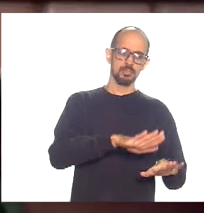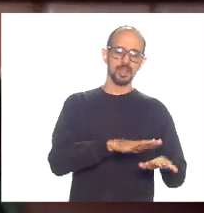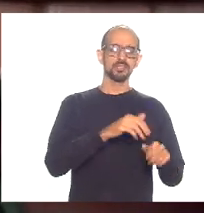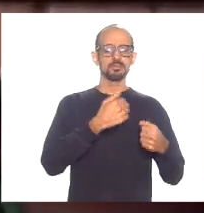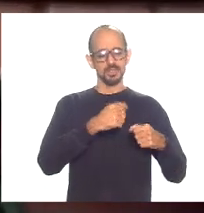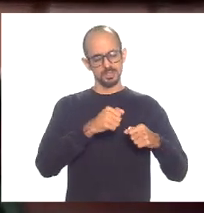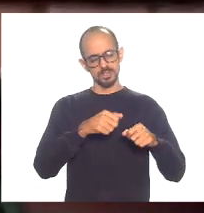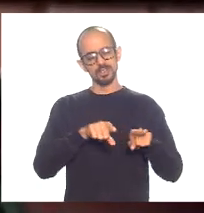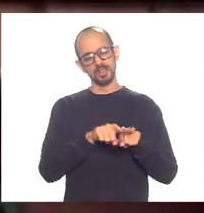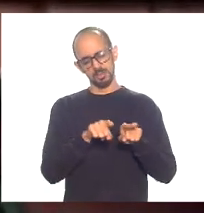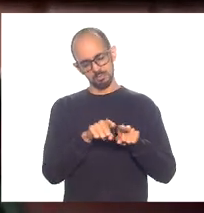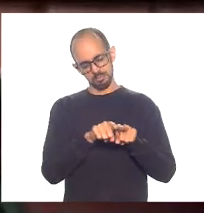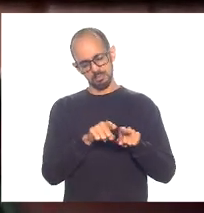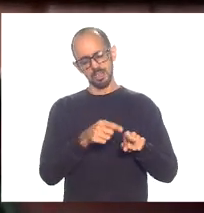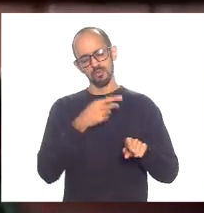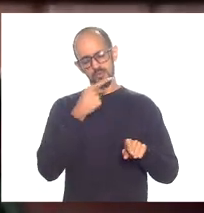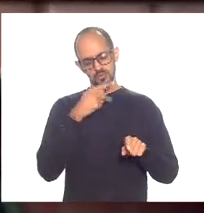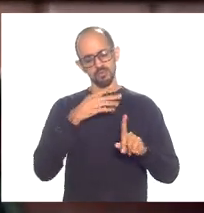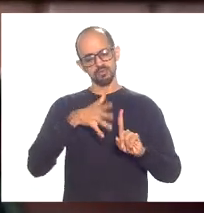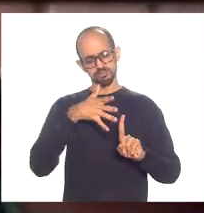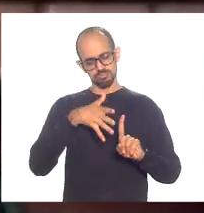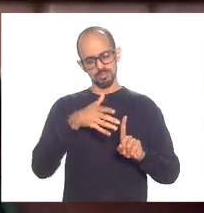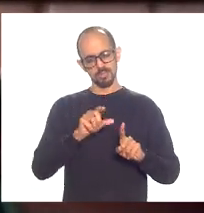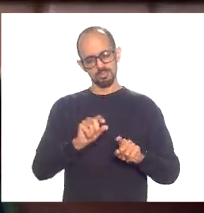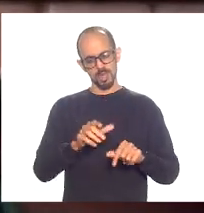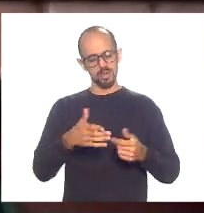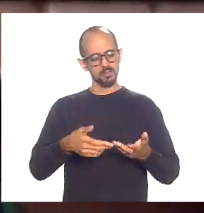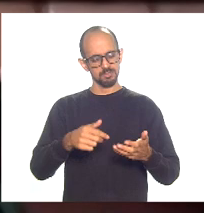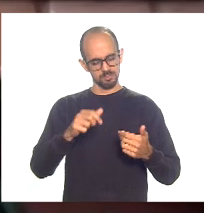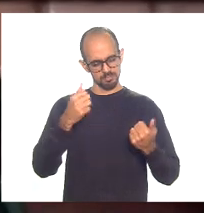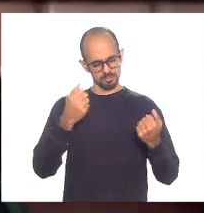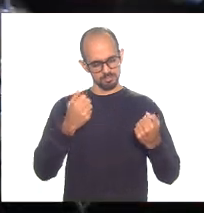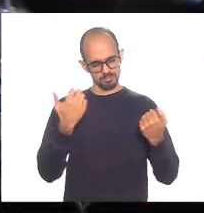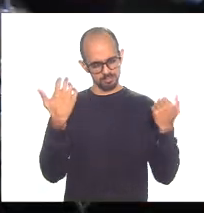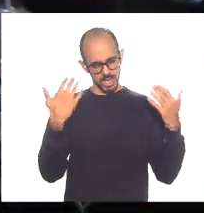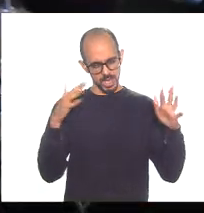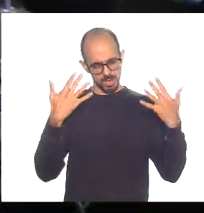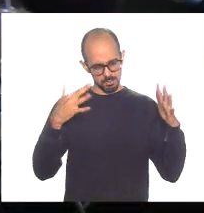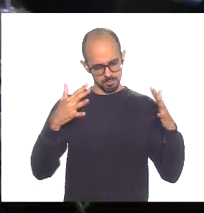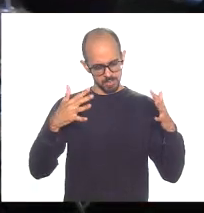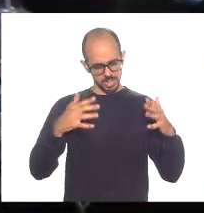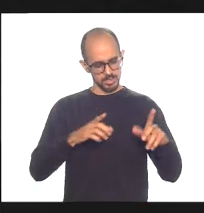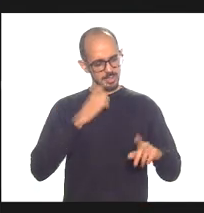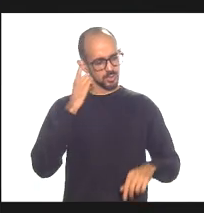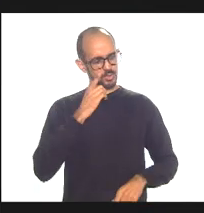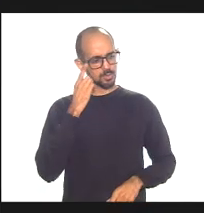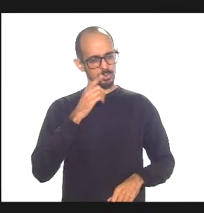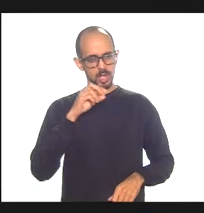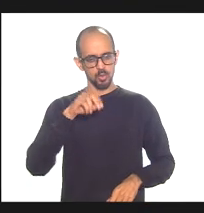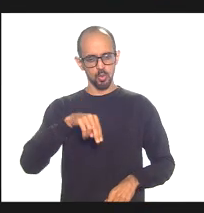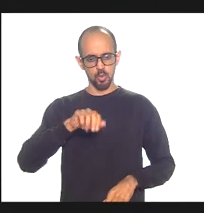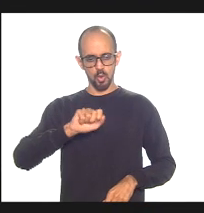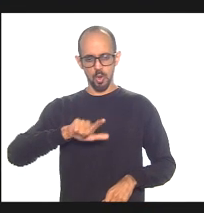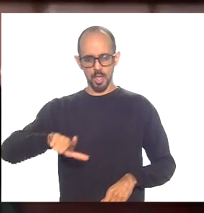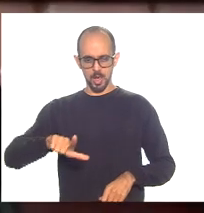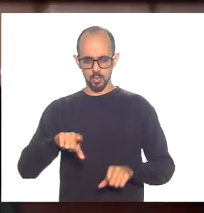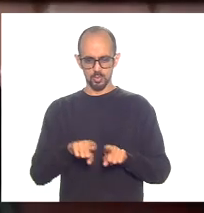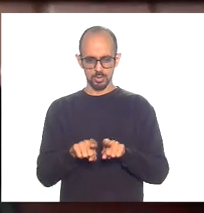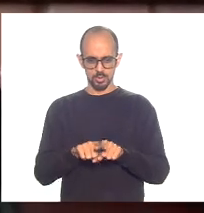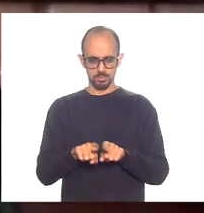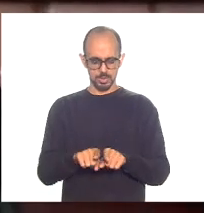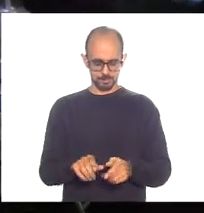esse corregedor substituto, Rodrigo Bacelar. E parabéns ao deputado Noel pela